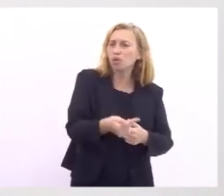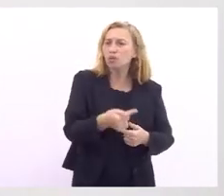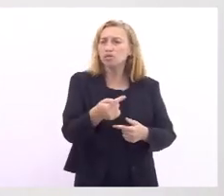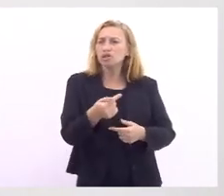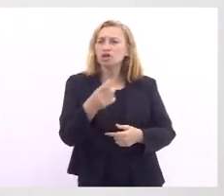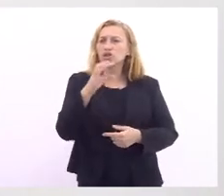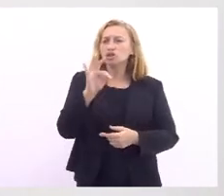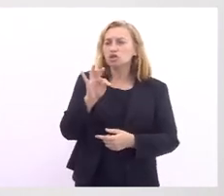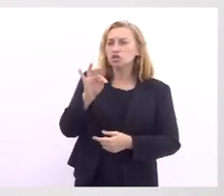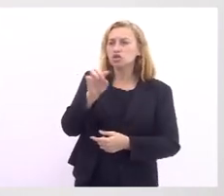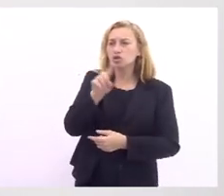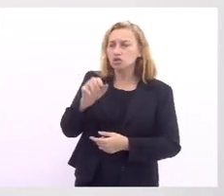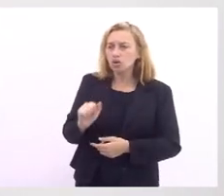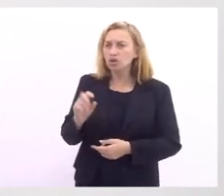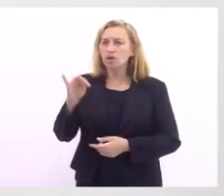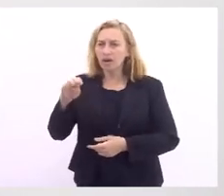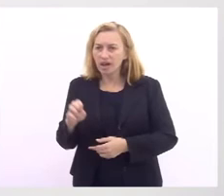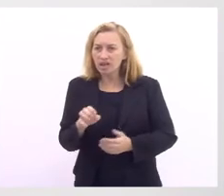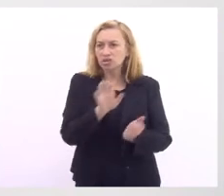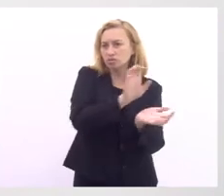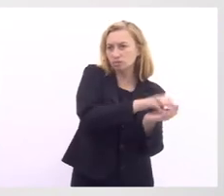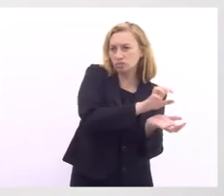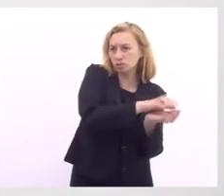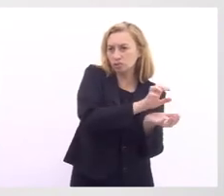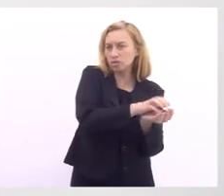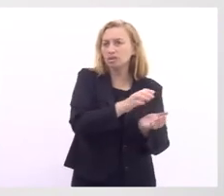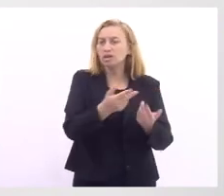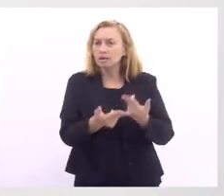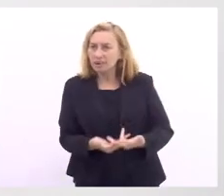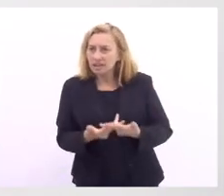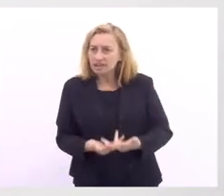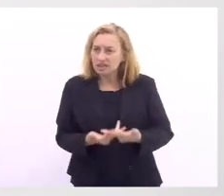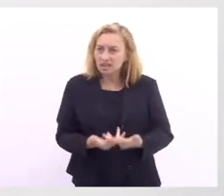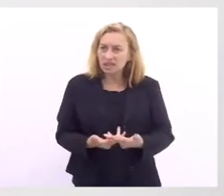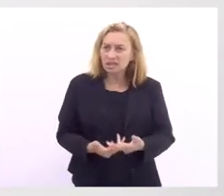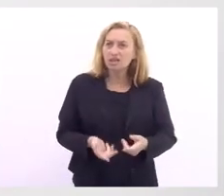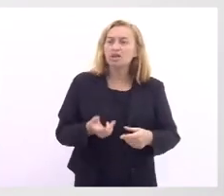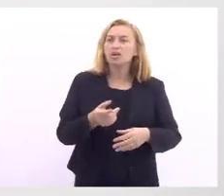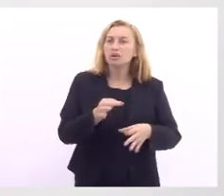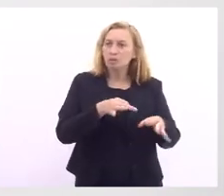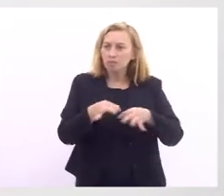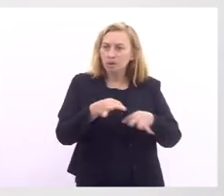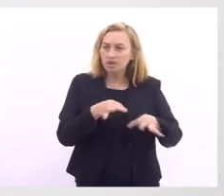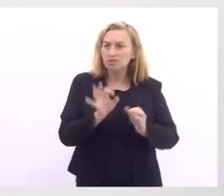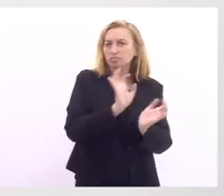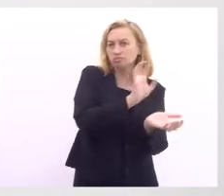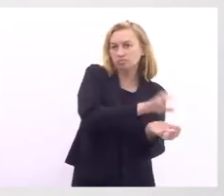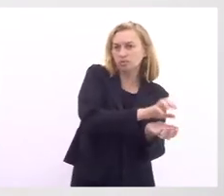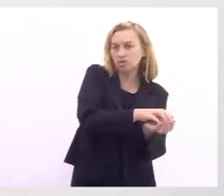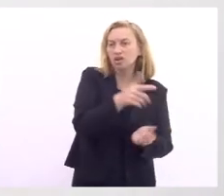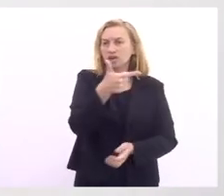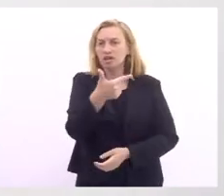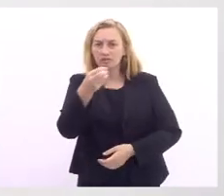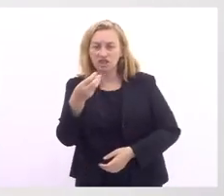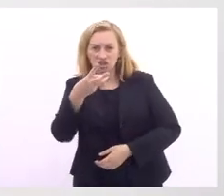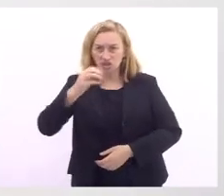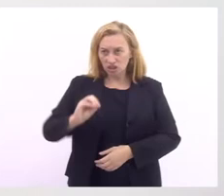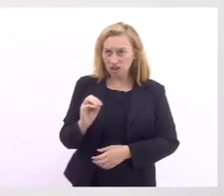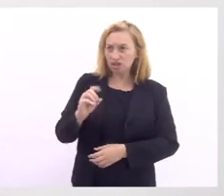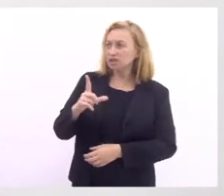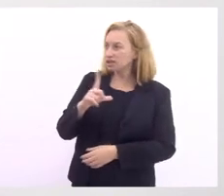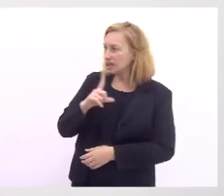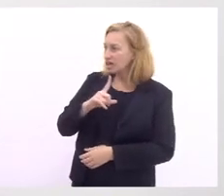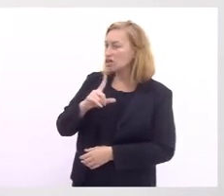oeste de uma outra Santa Cruz Sepetiba e paciência e desenvolvemos nos lá o plano Santa Cruz vinte trinta tem parceria com essa cidadão da que o Francisco